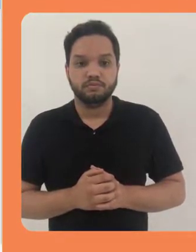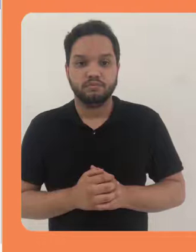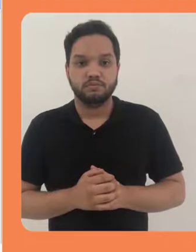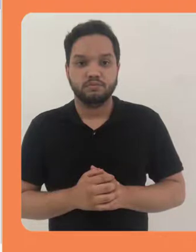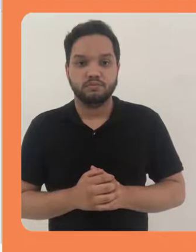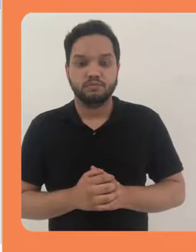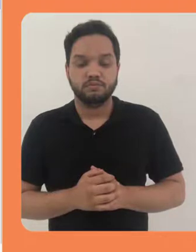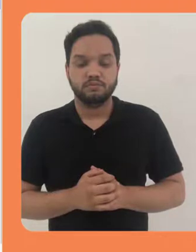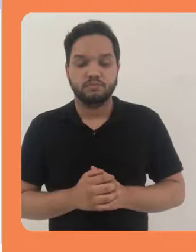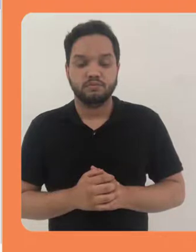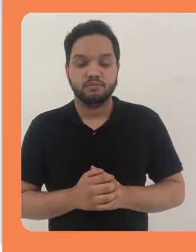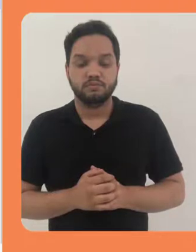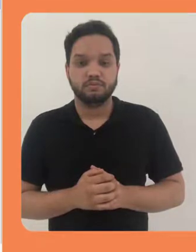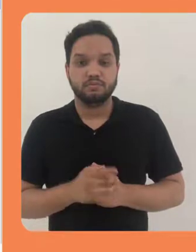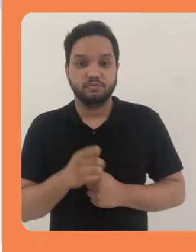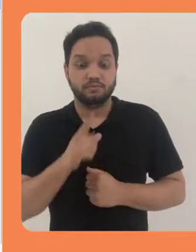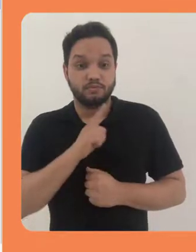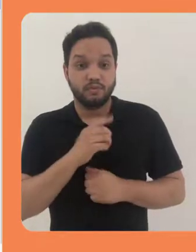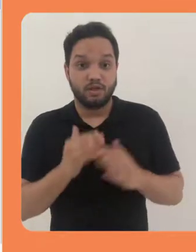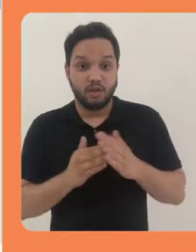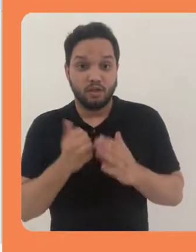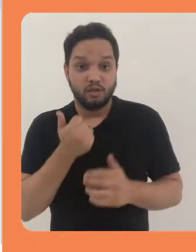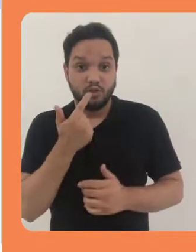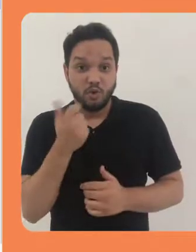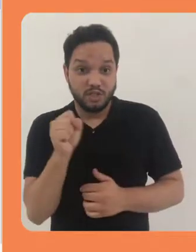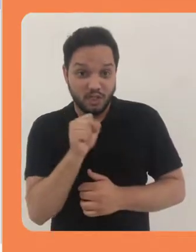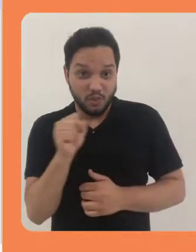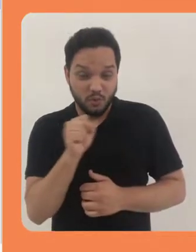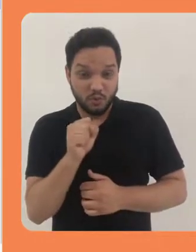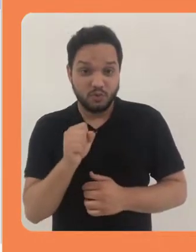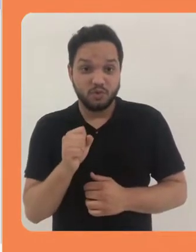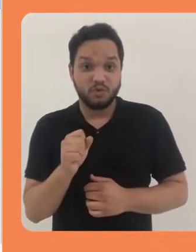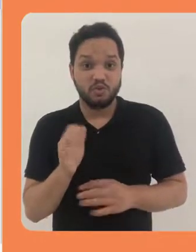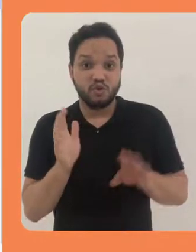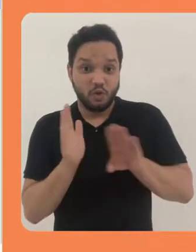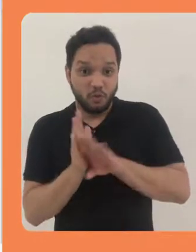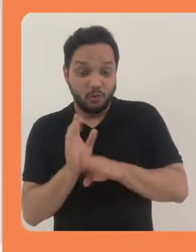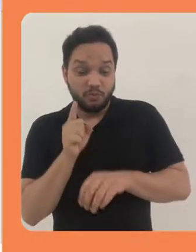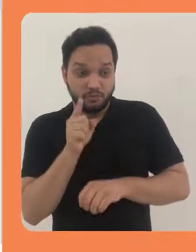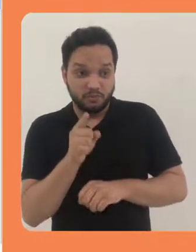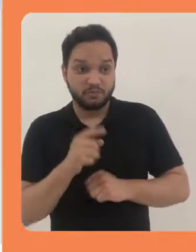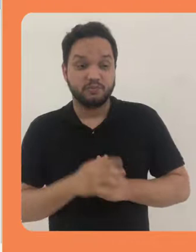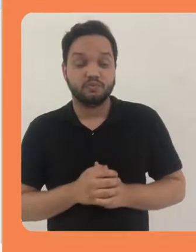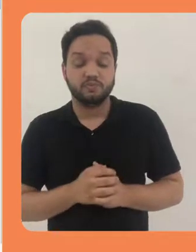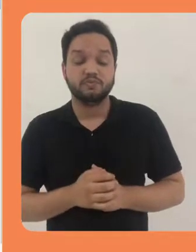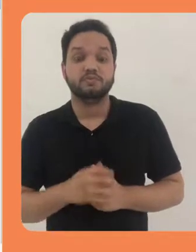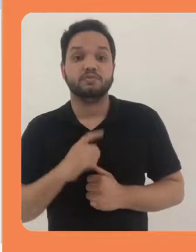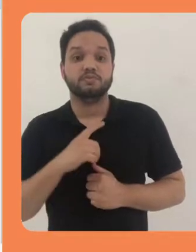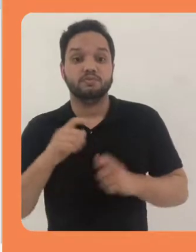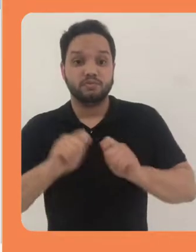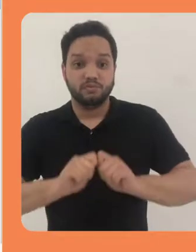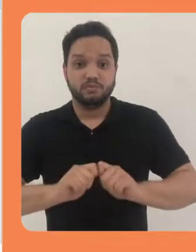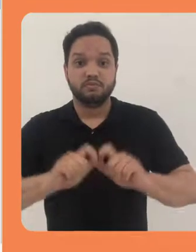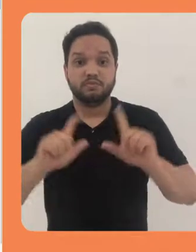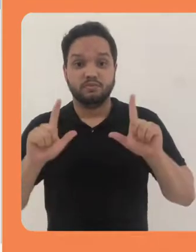E aí e ao chegarmos em 12 segundos